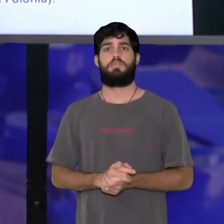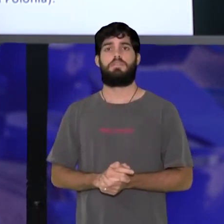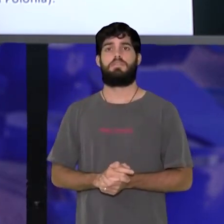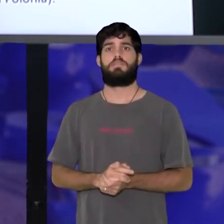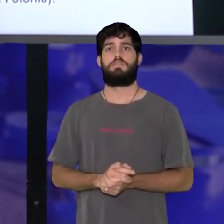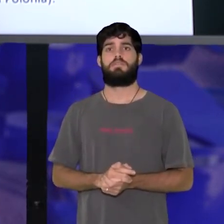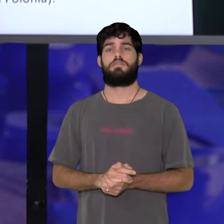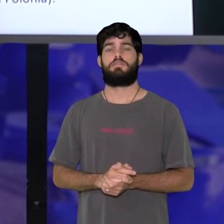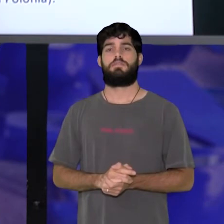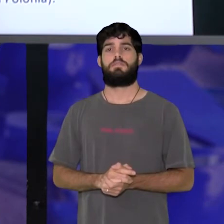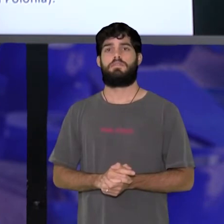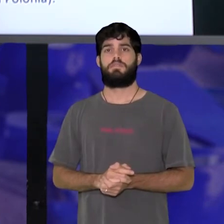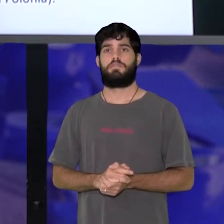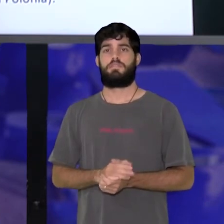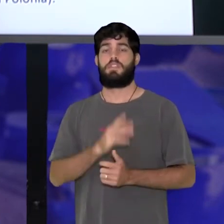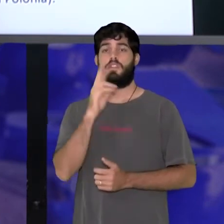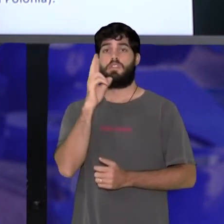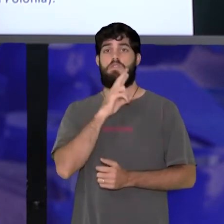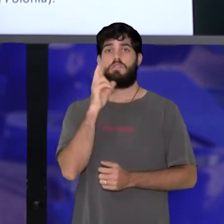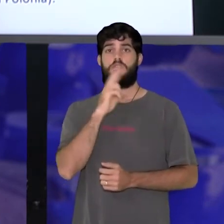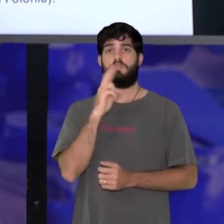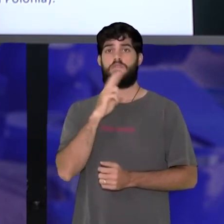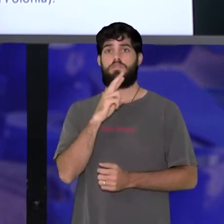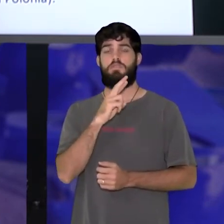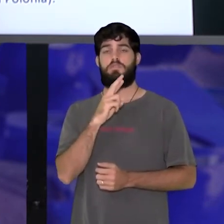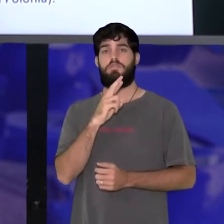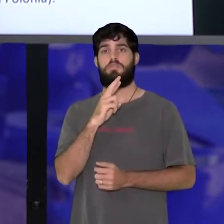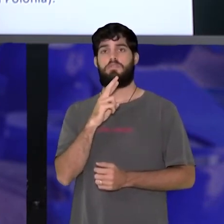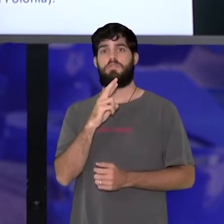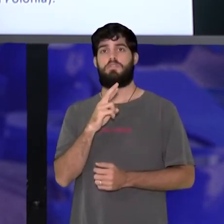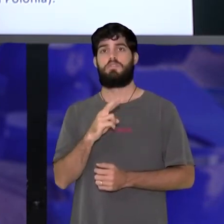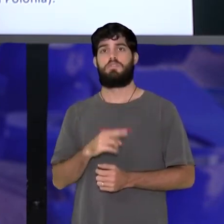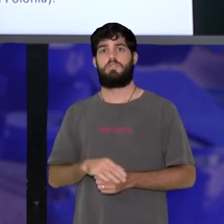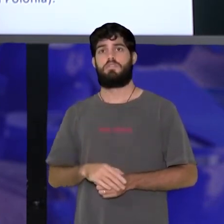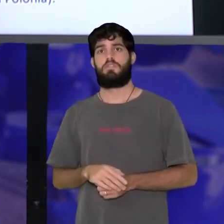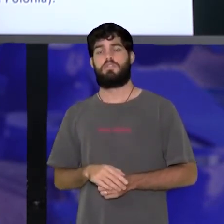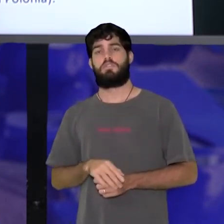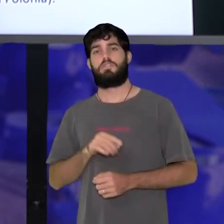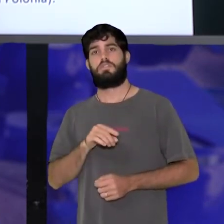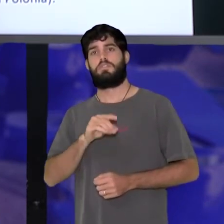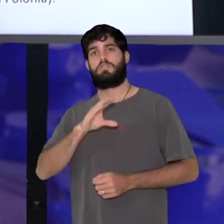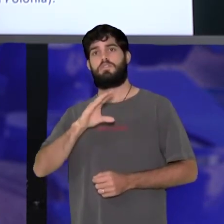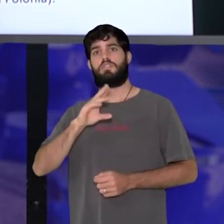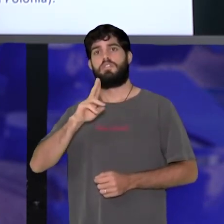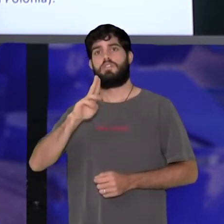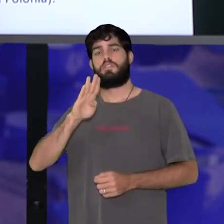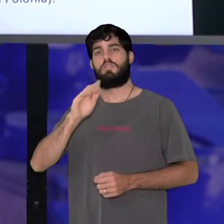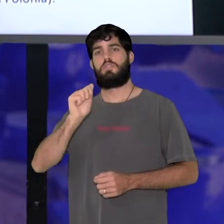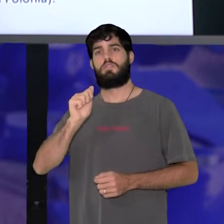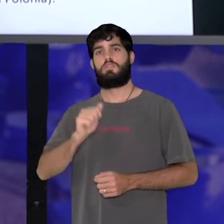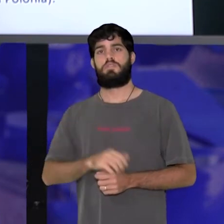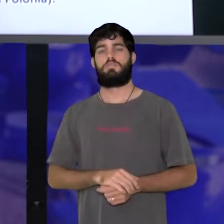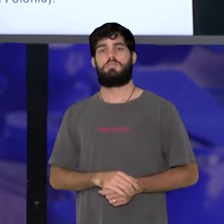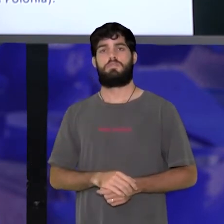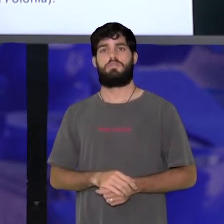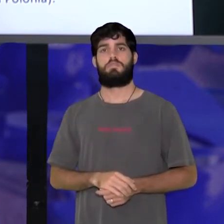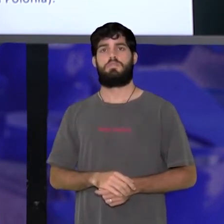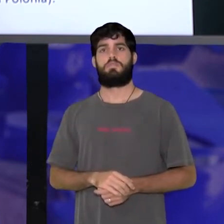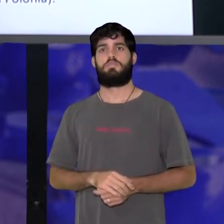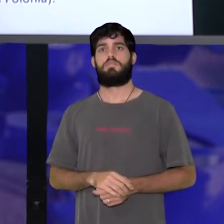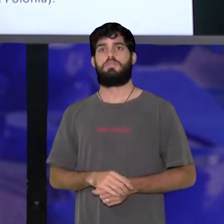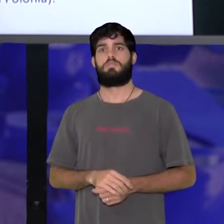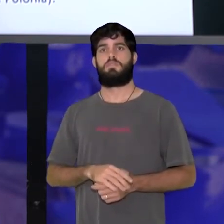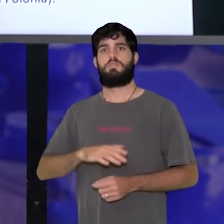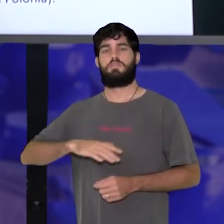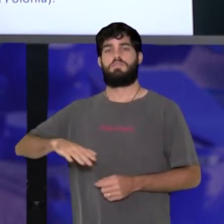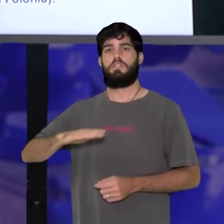Resultado: a Rússia conseguiu a autorização dos cubanos para colocar uma base